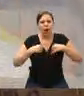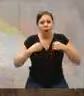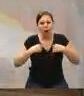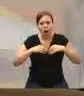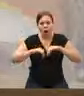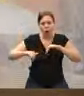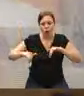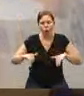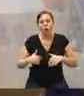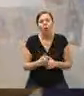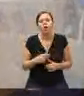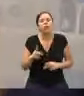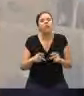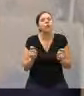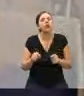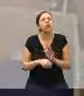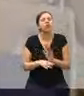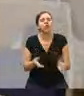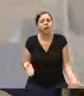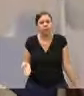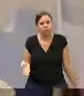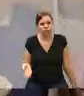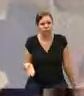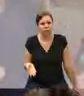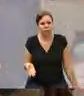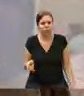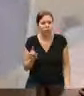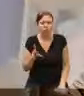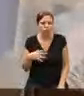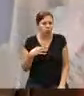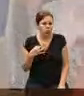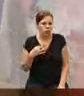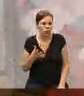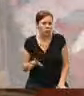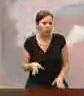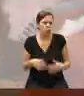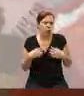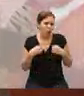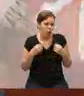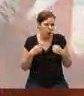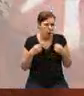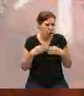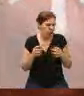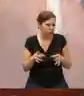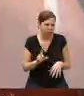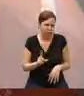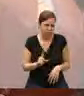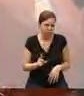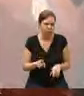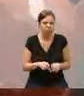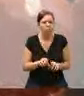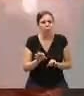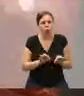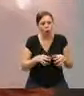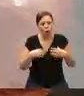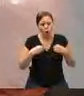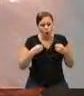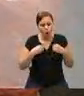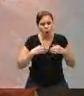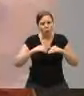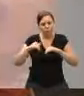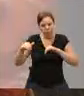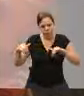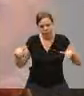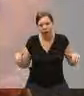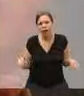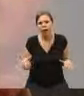que essas pessoas poderiam colaborar aqui? É separar roupa? Não é só em vendas, não. É a separação de roupa,